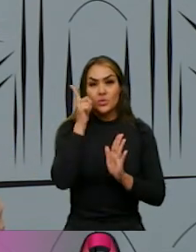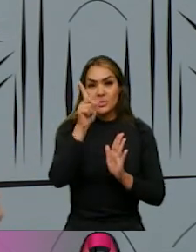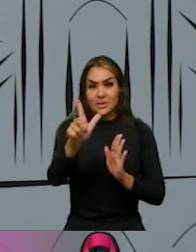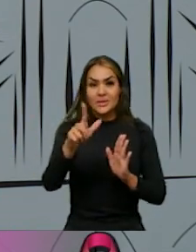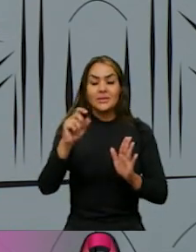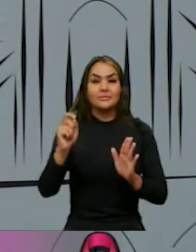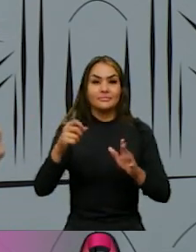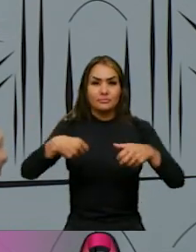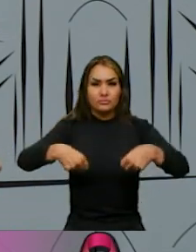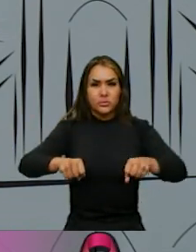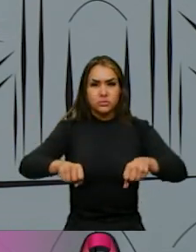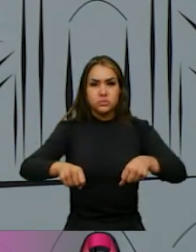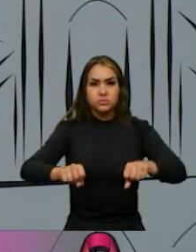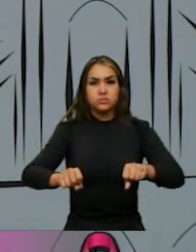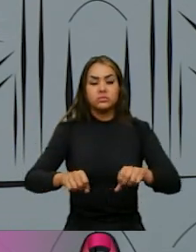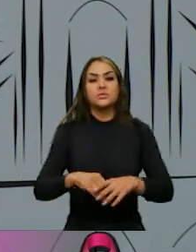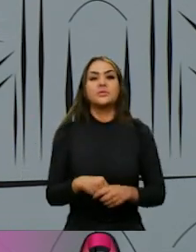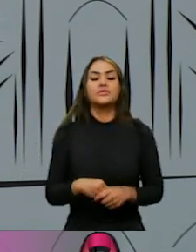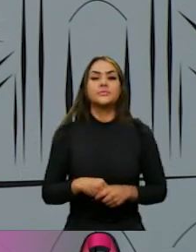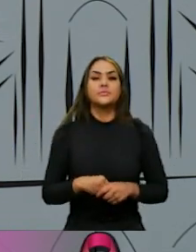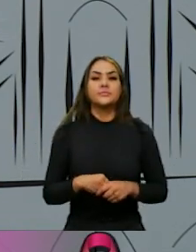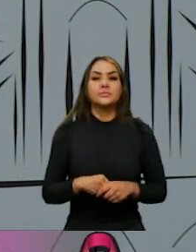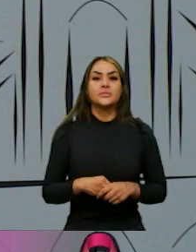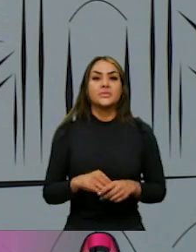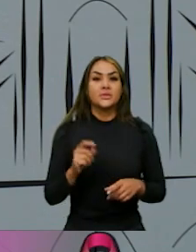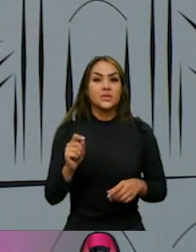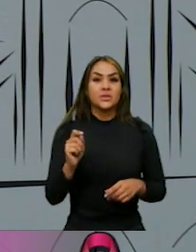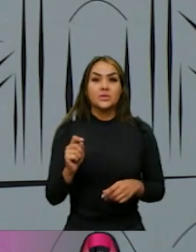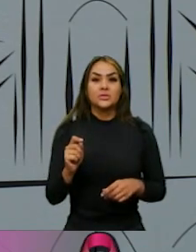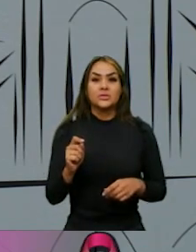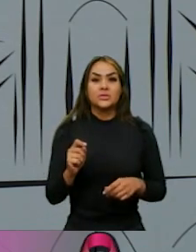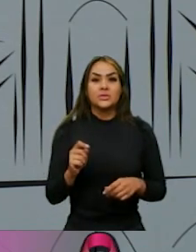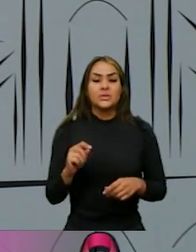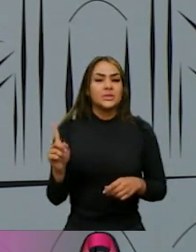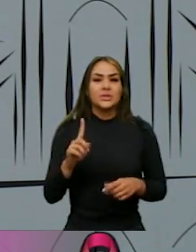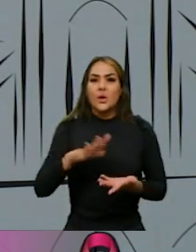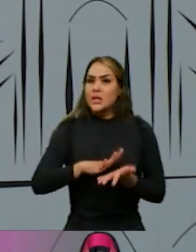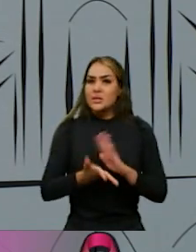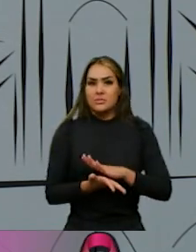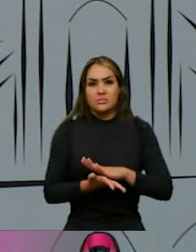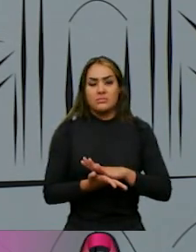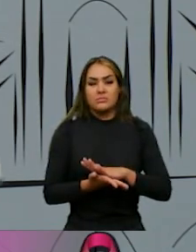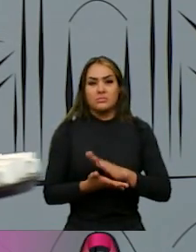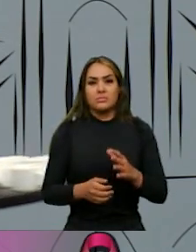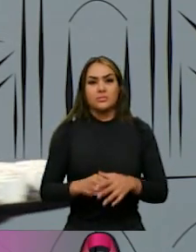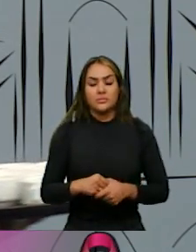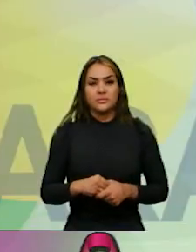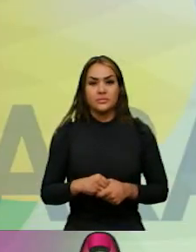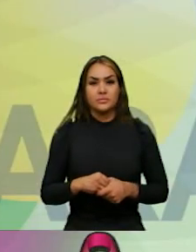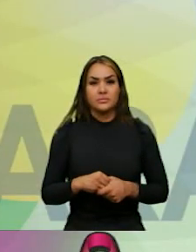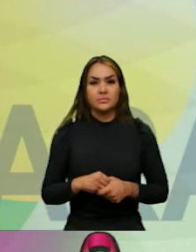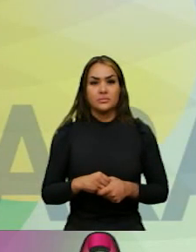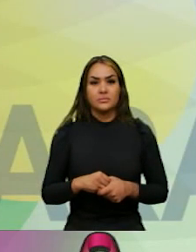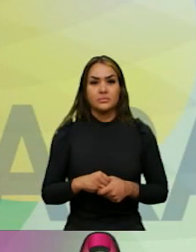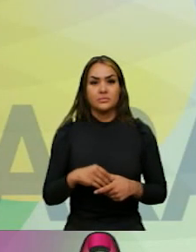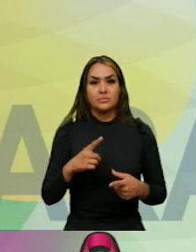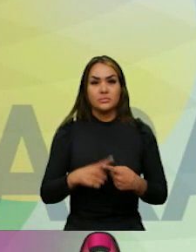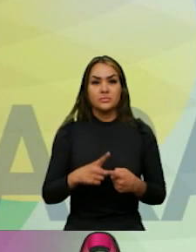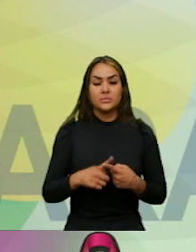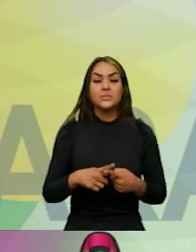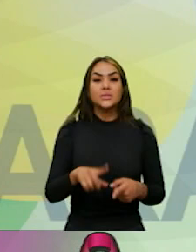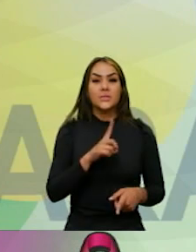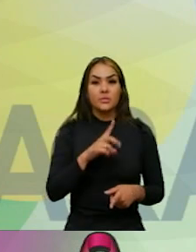os esportes. E muita gente fala, mas é lugar para vandalismo. Não é vandalismo, porque nós temos o